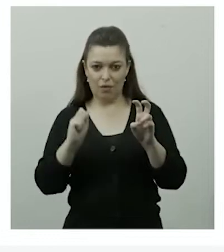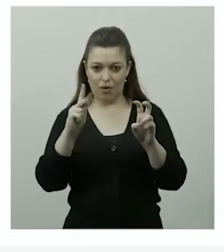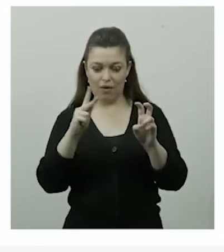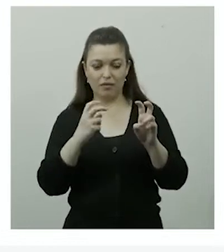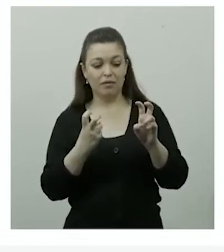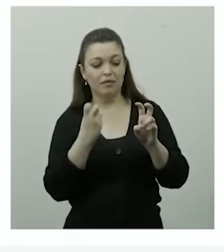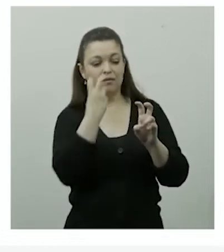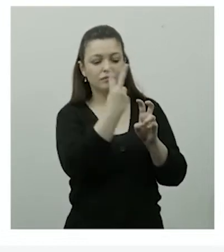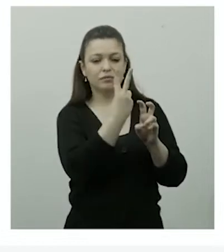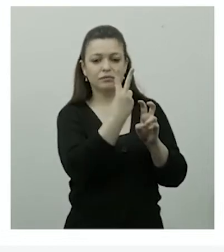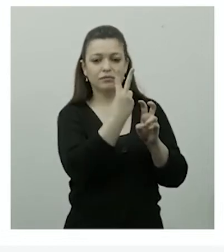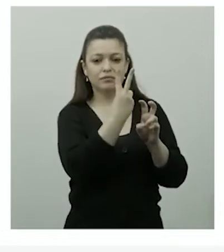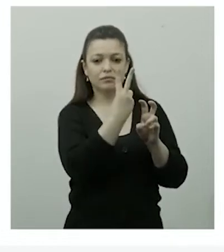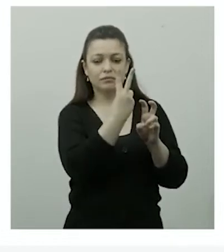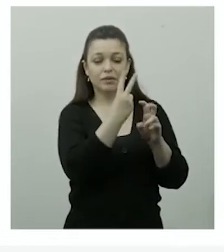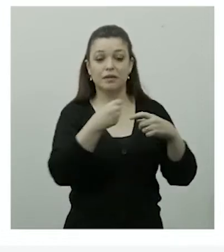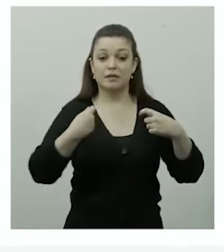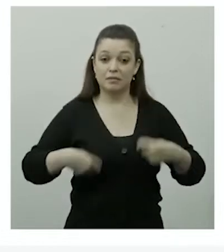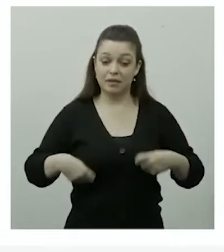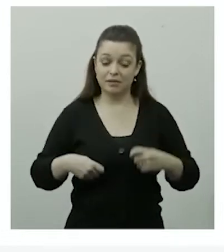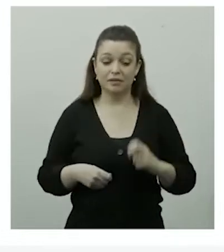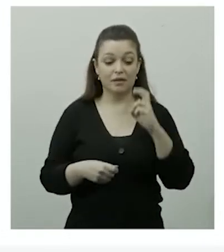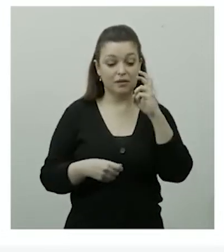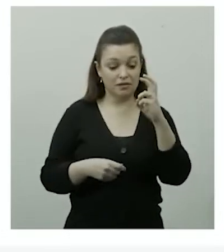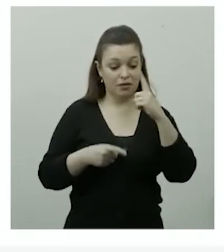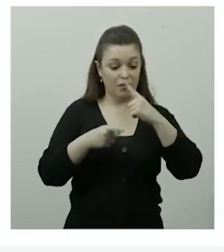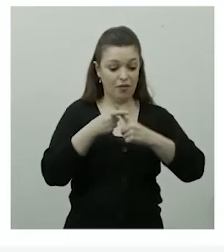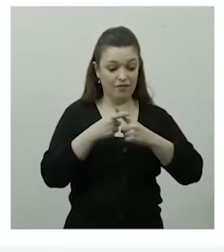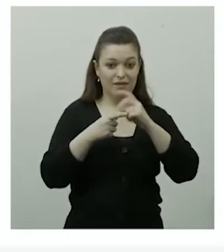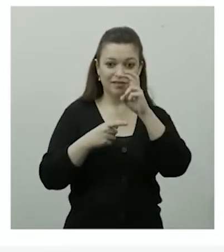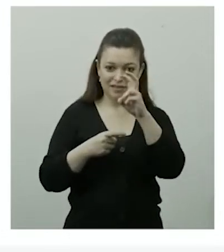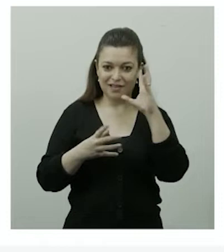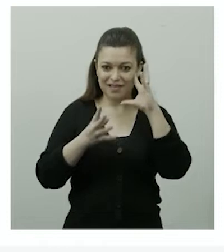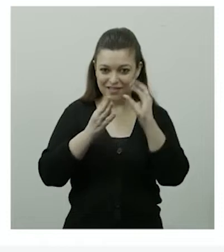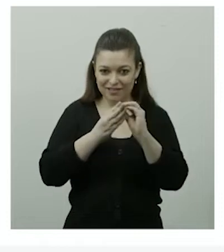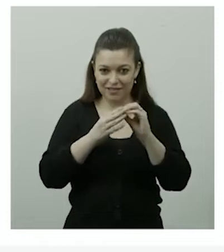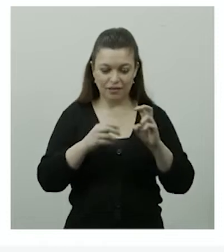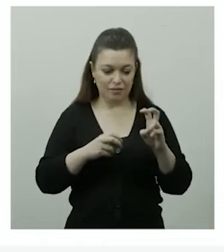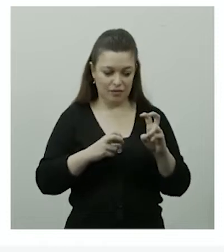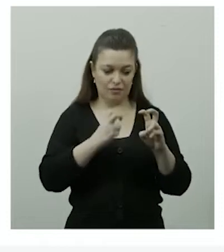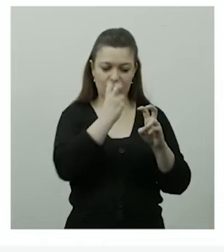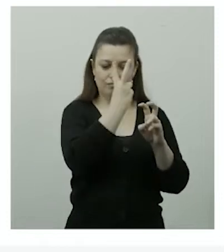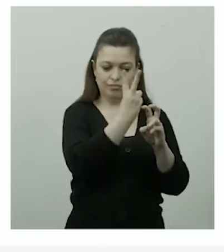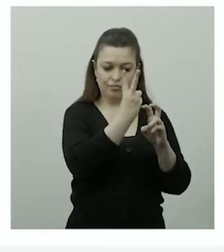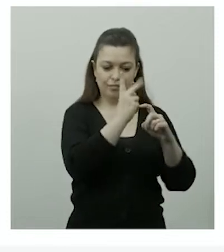ser 5 ao quadrado mais 5 igual a 30?